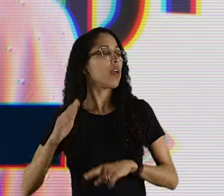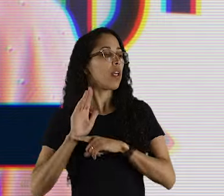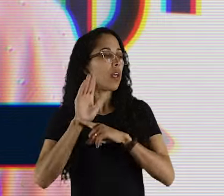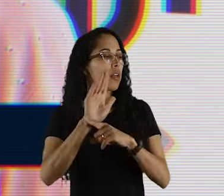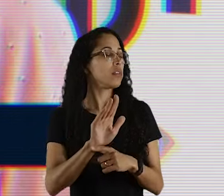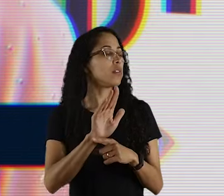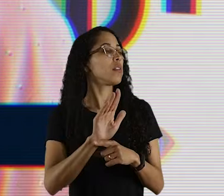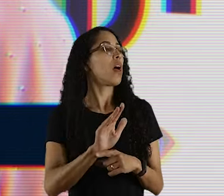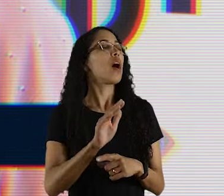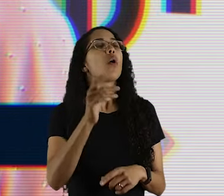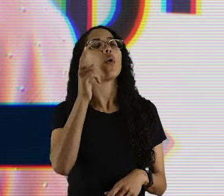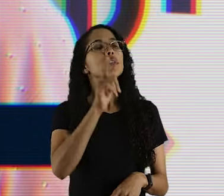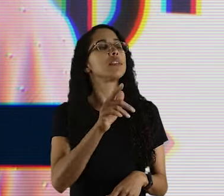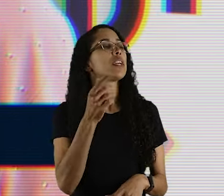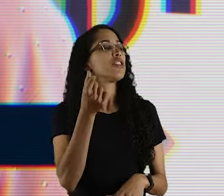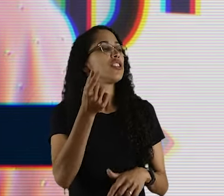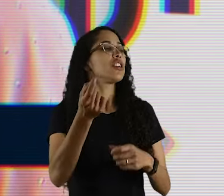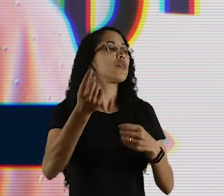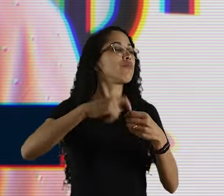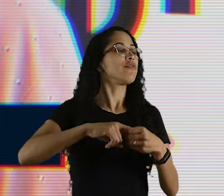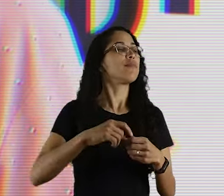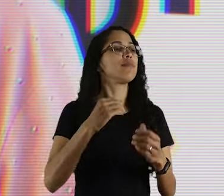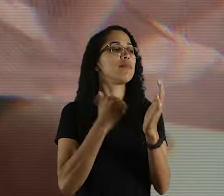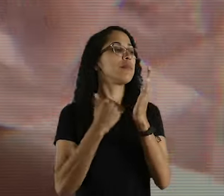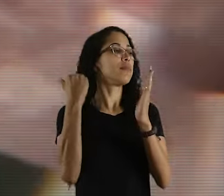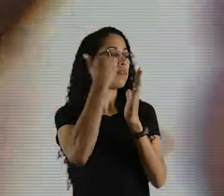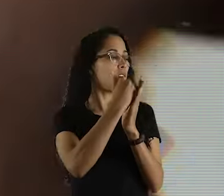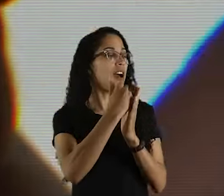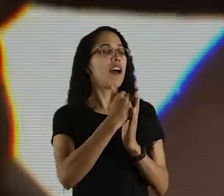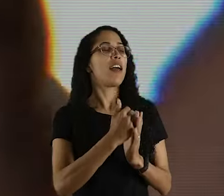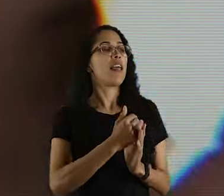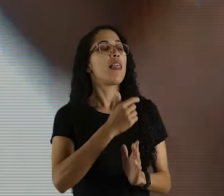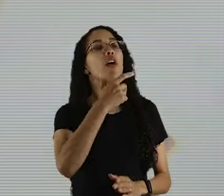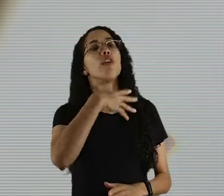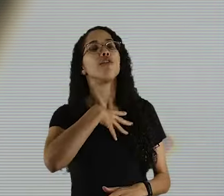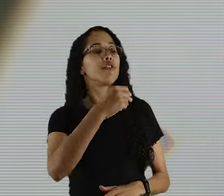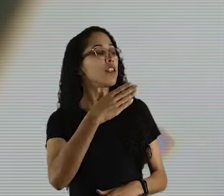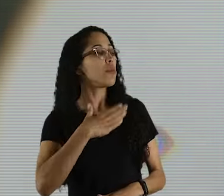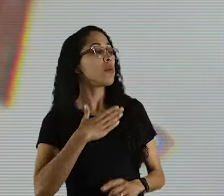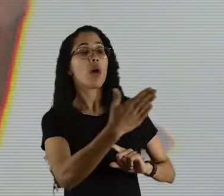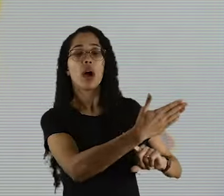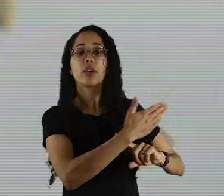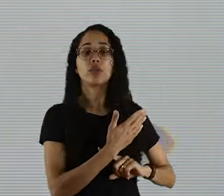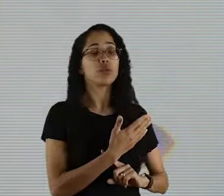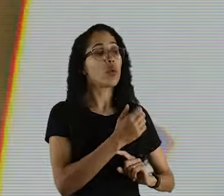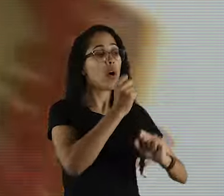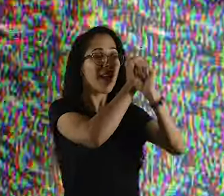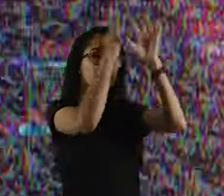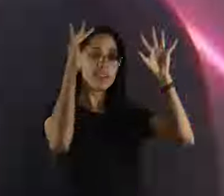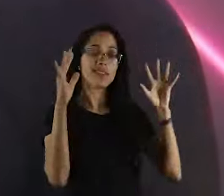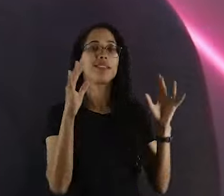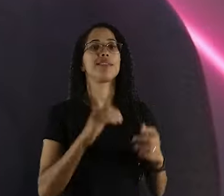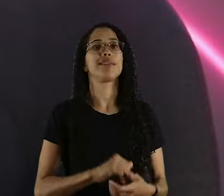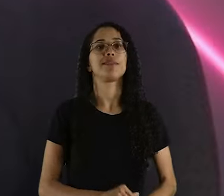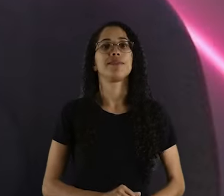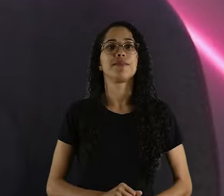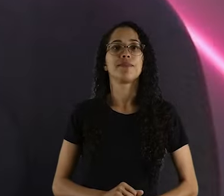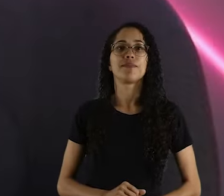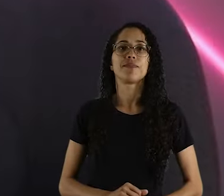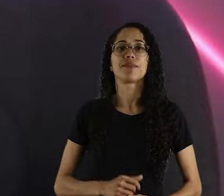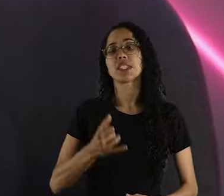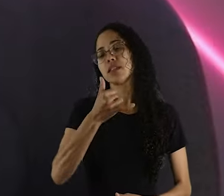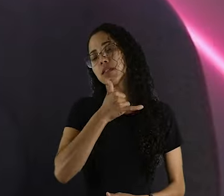pouco mais. Mas foi tudo através dele que se gerou isso, que eu estou tendo outra visão, tanto eu como a mãe dele. É meio